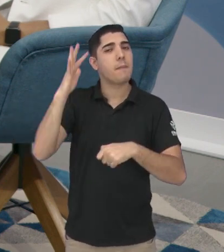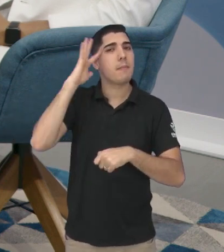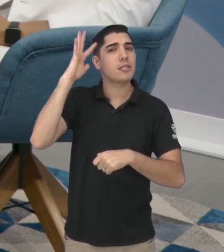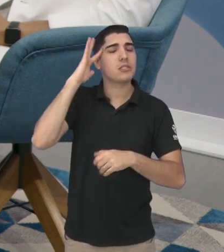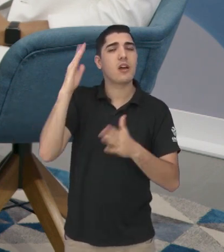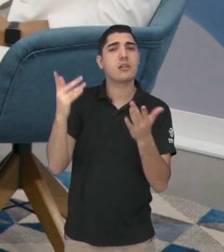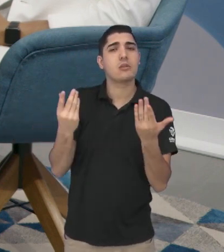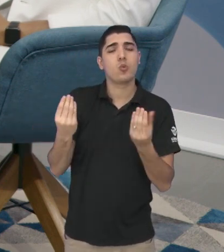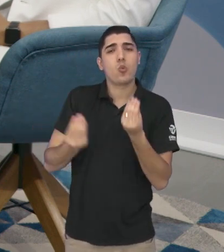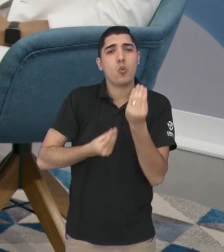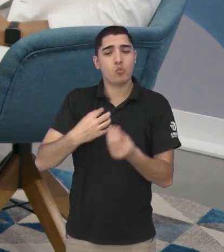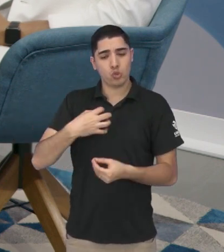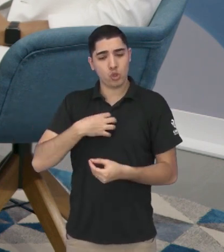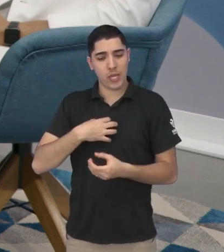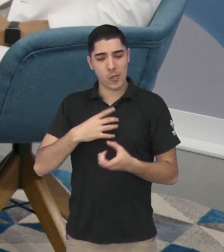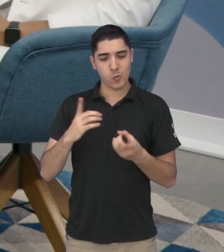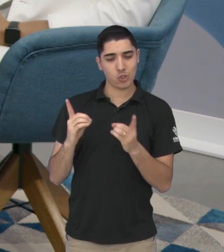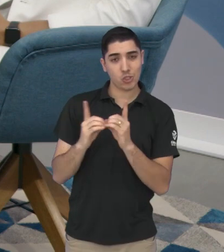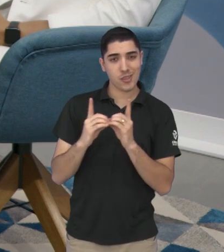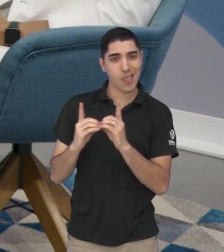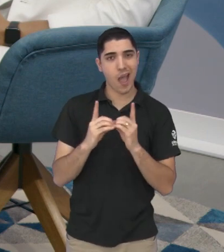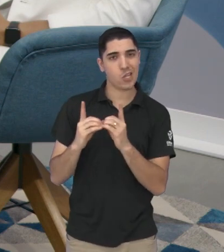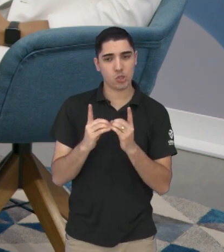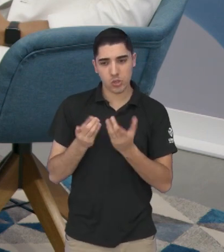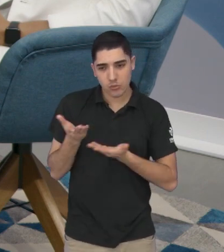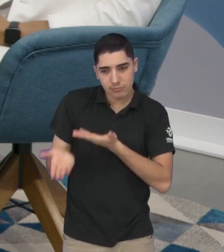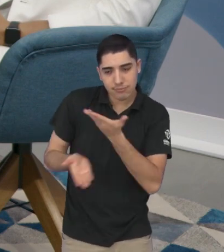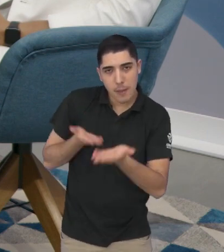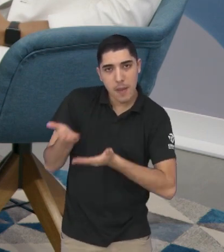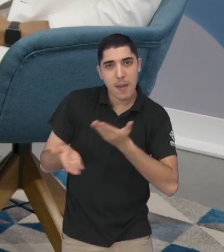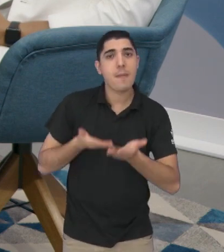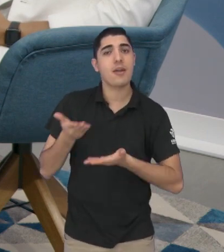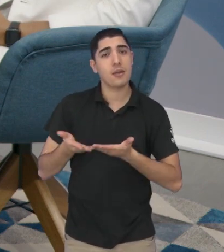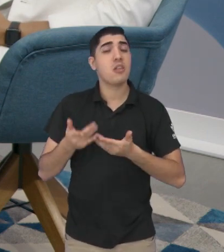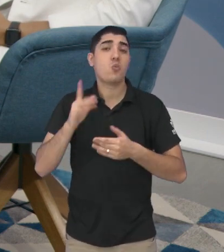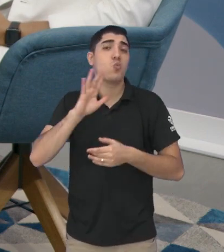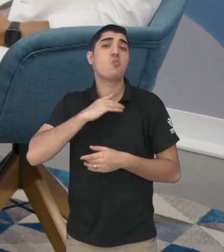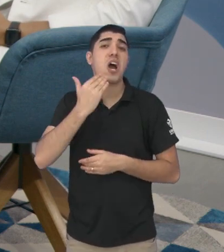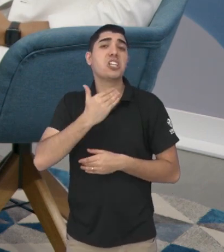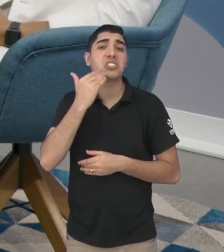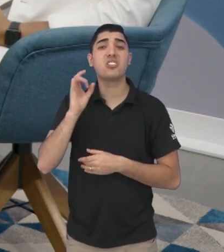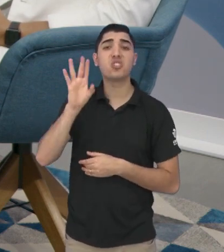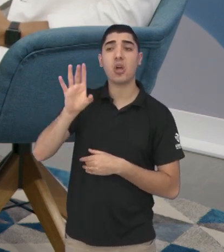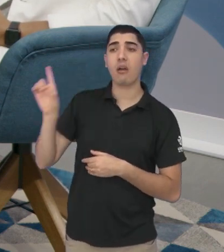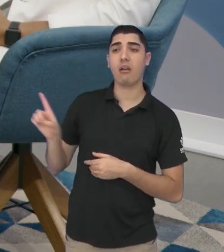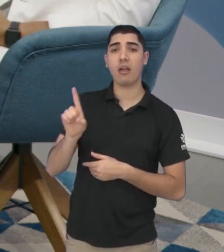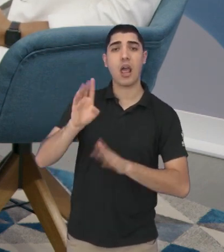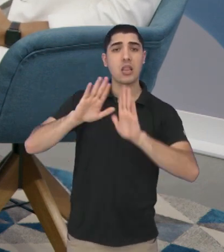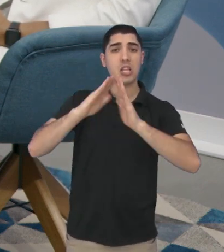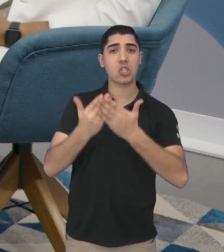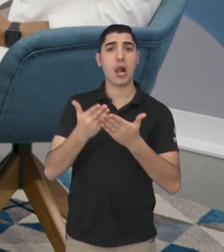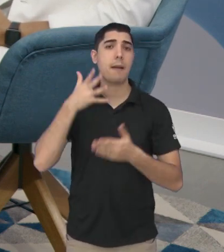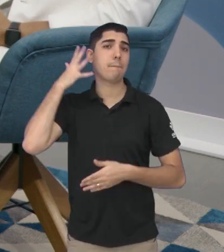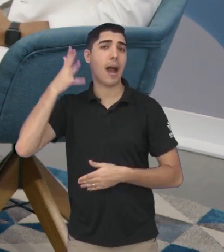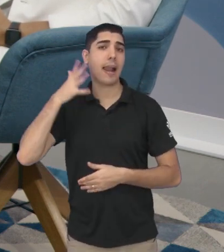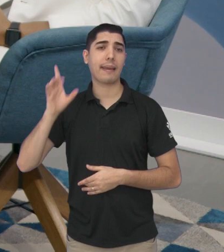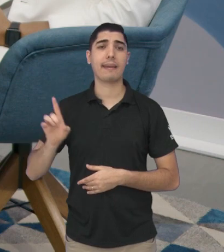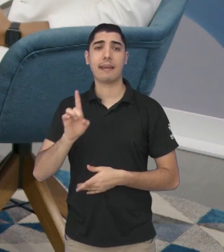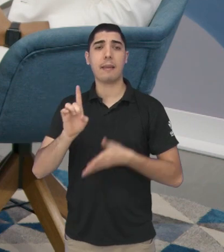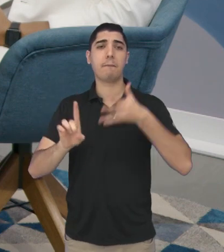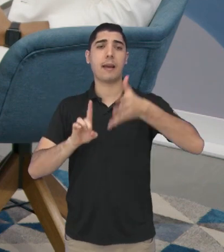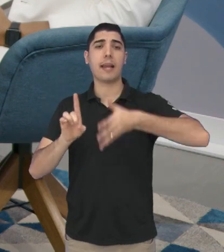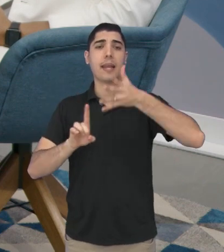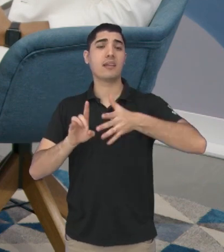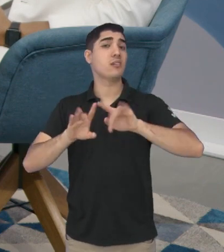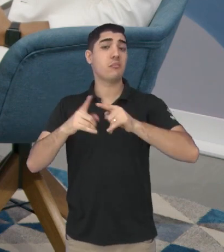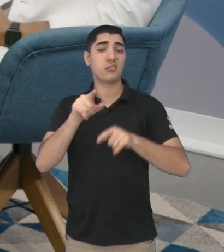bem didática, né? Como a Patrícia comentou, não adianta também só levar um profissional para fazer uma palestra na escola. Não vai atrair o jovem,